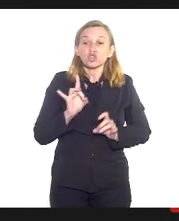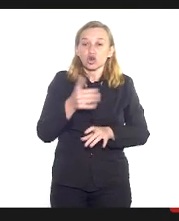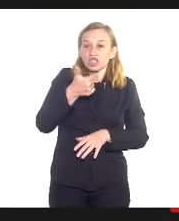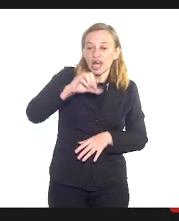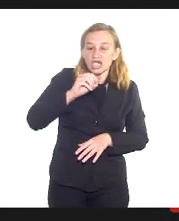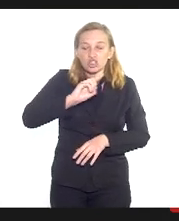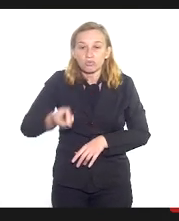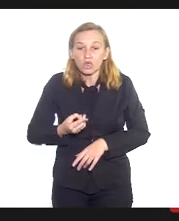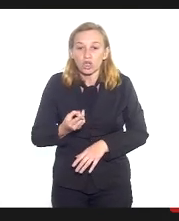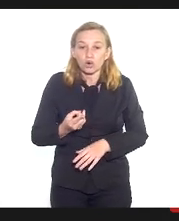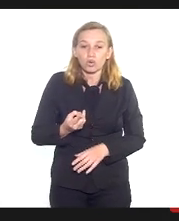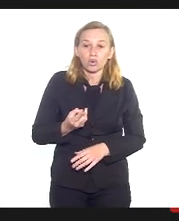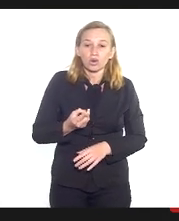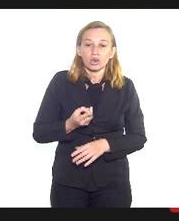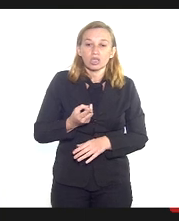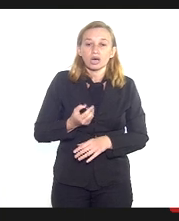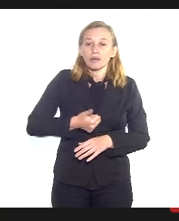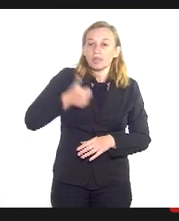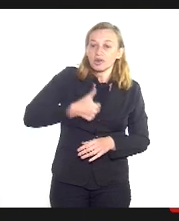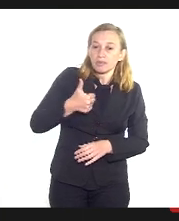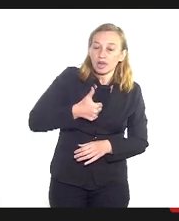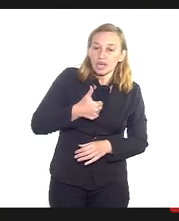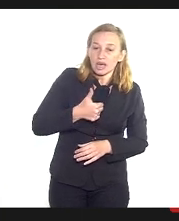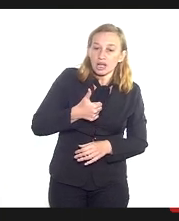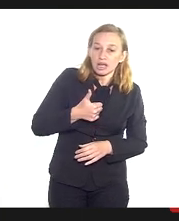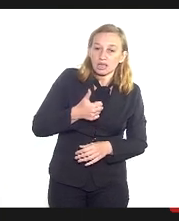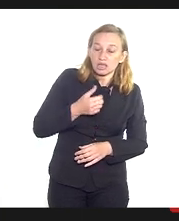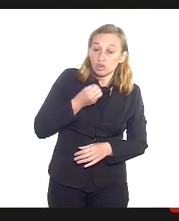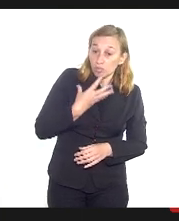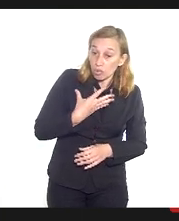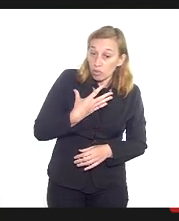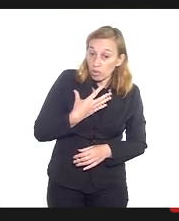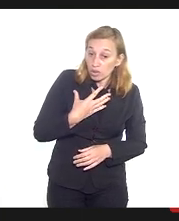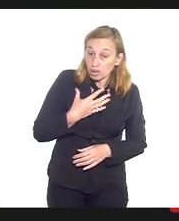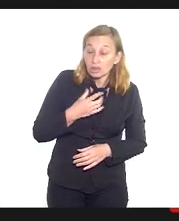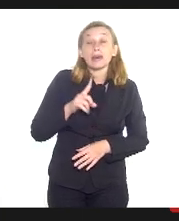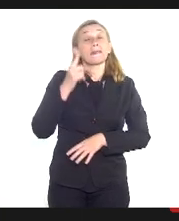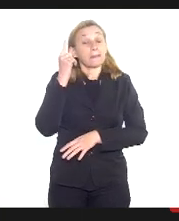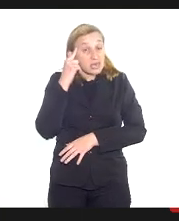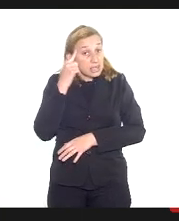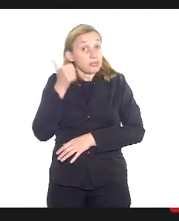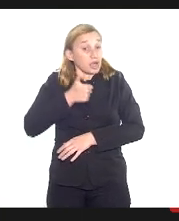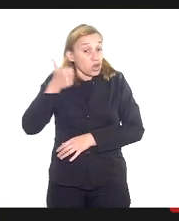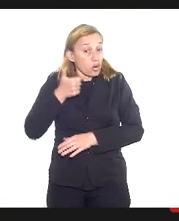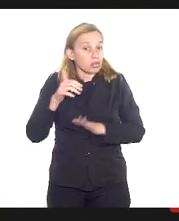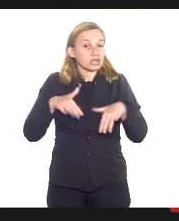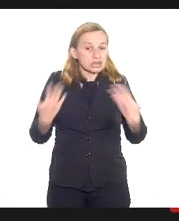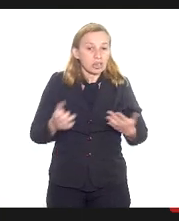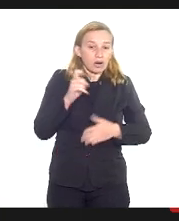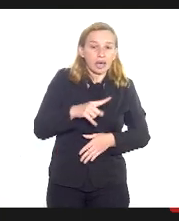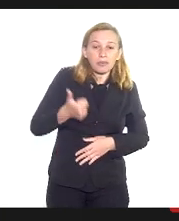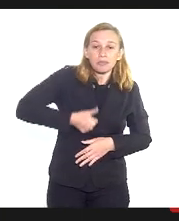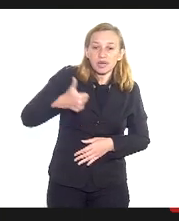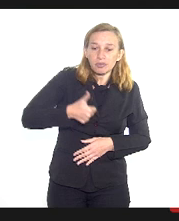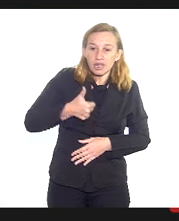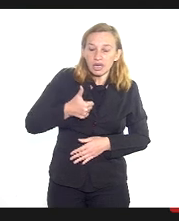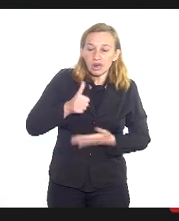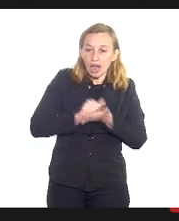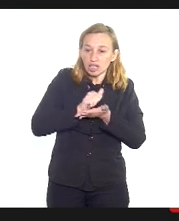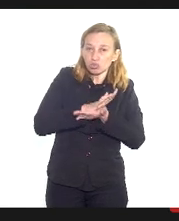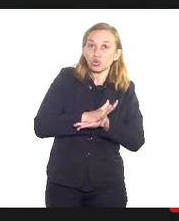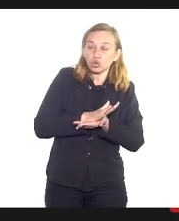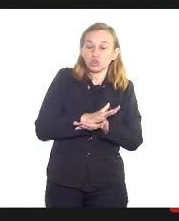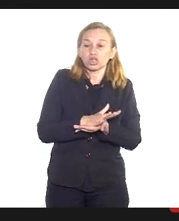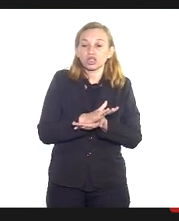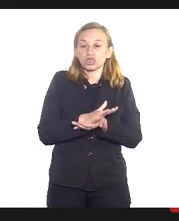mil no atendimento à primeira seja suficiente, isso é uma coisa a ser pensada. Então é isso, o primeiro é o escalonamento das multas, né,